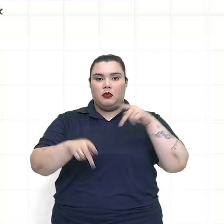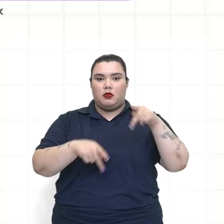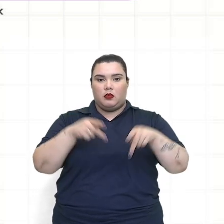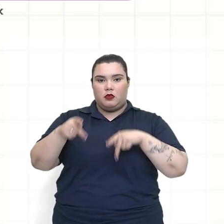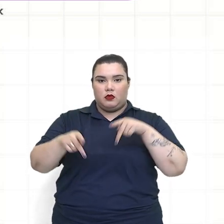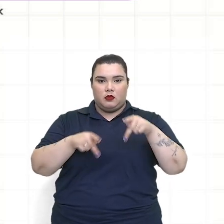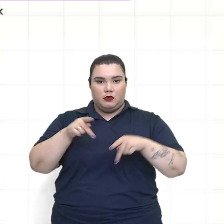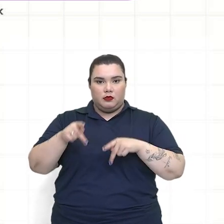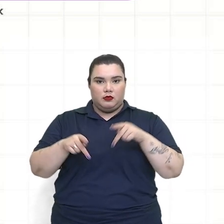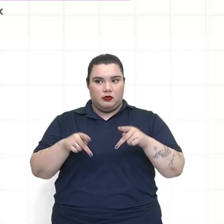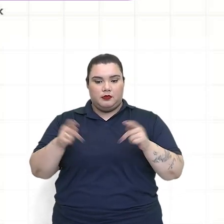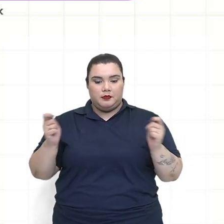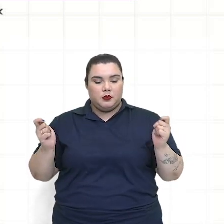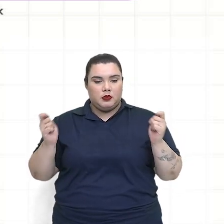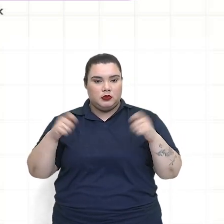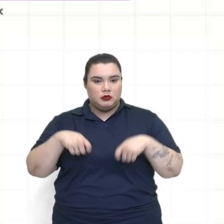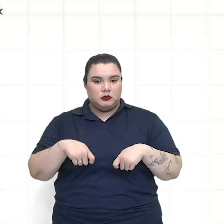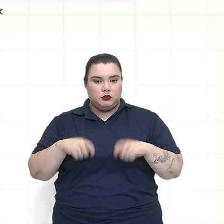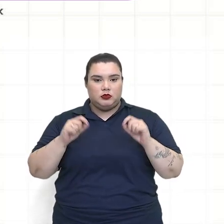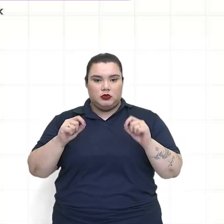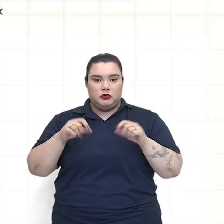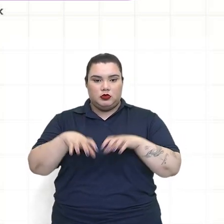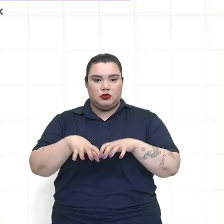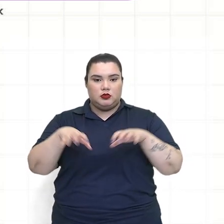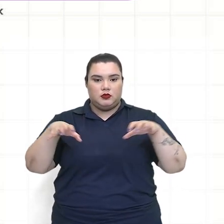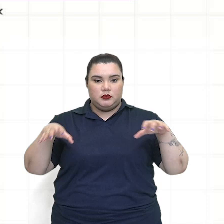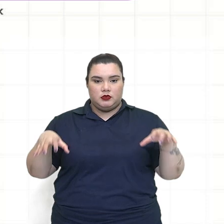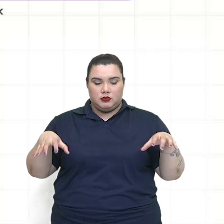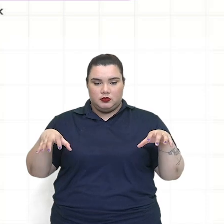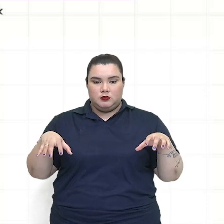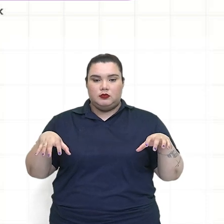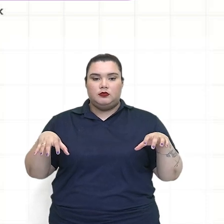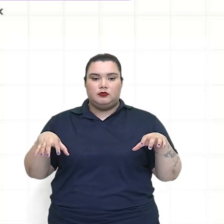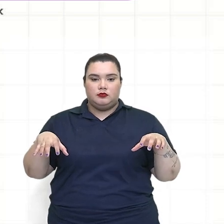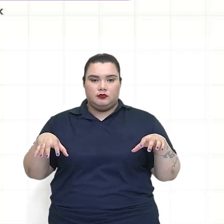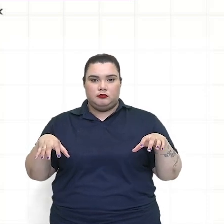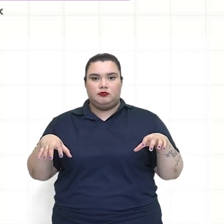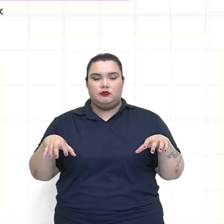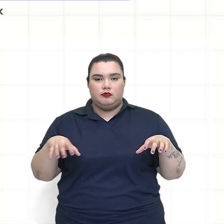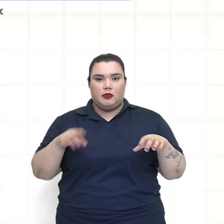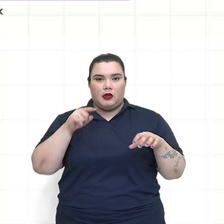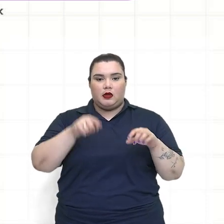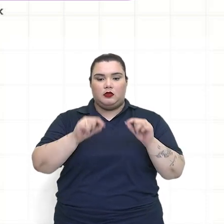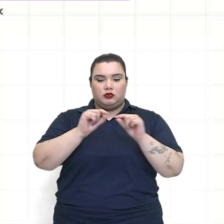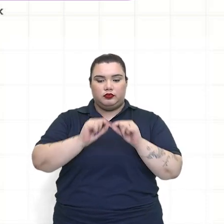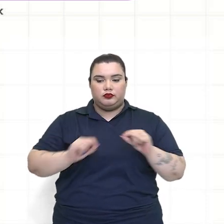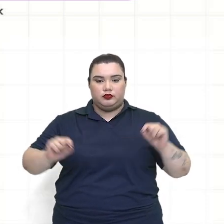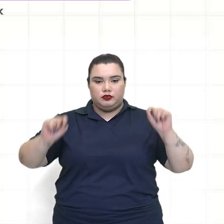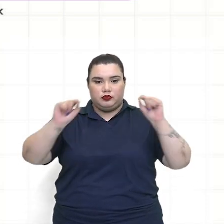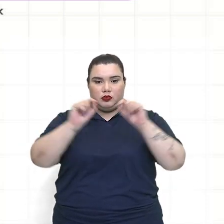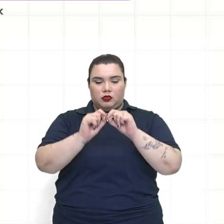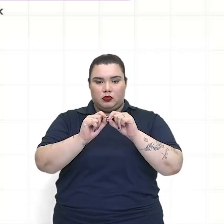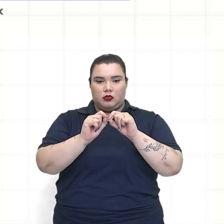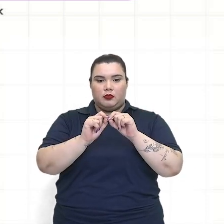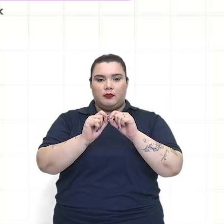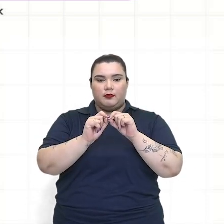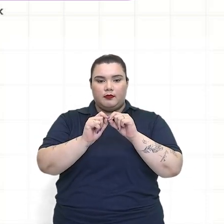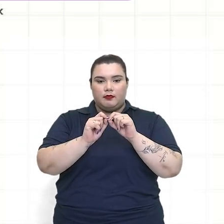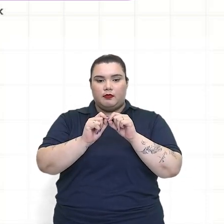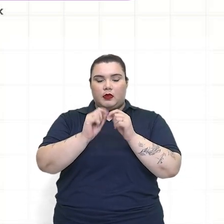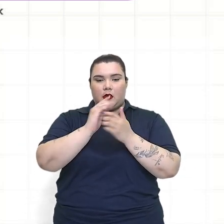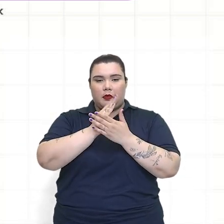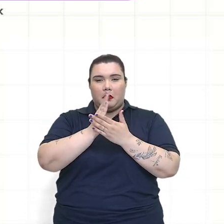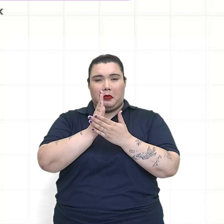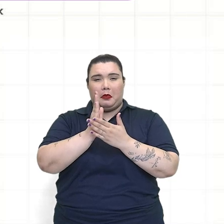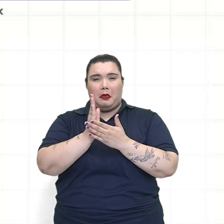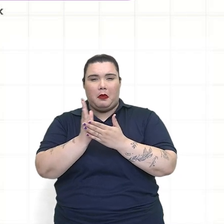que foi capaz de dividir a circunferência em